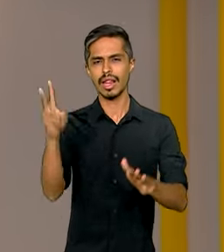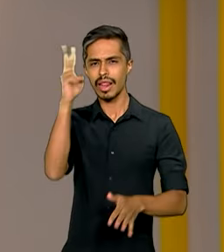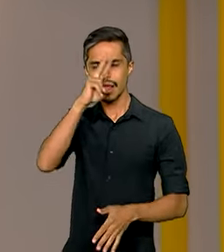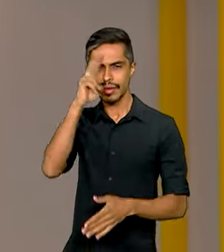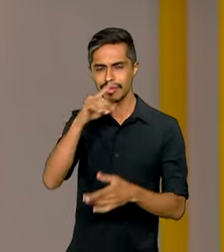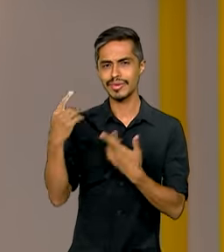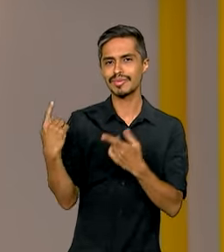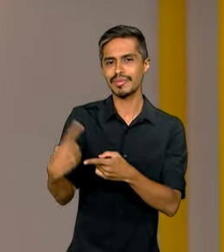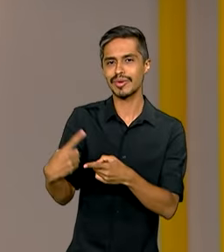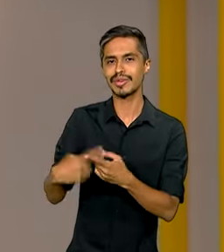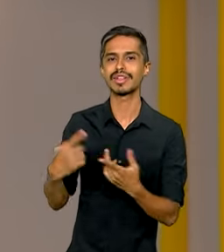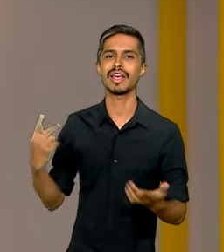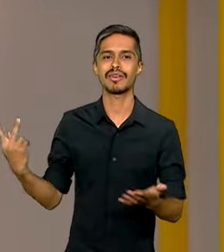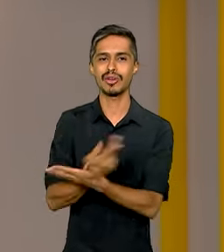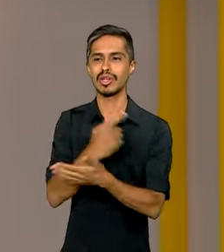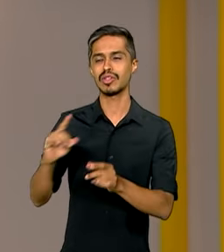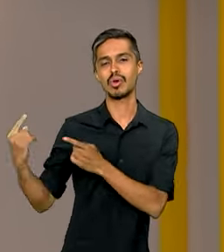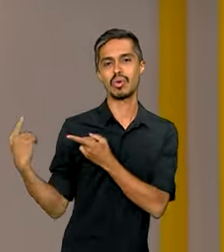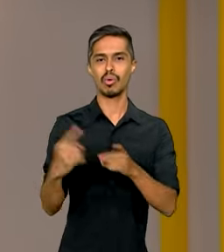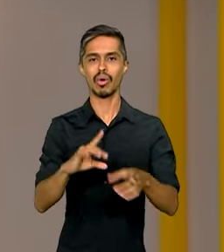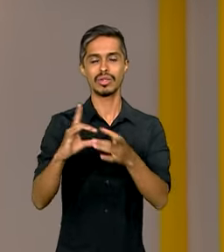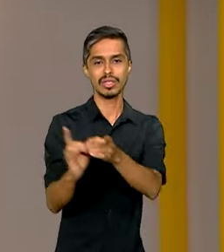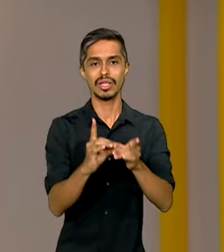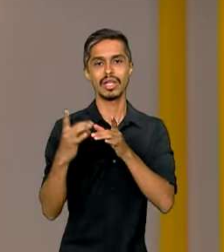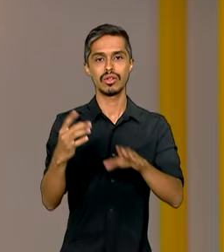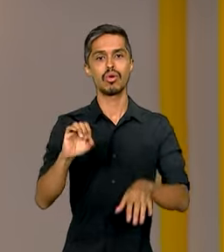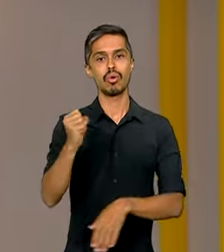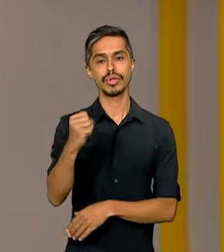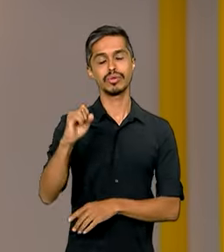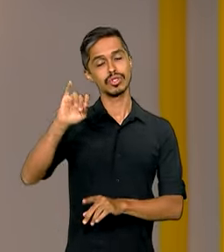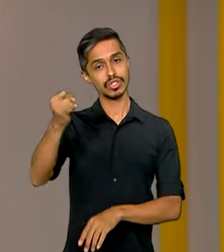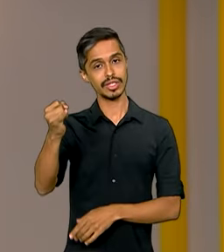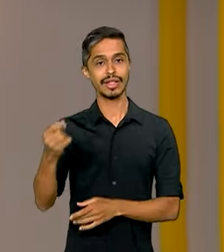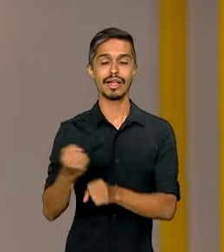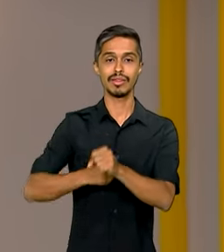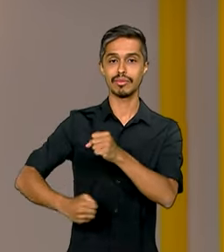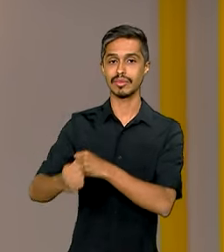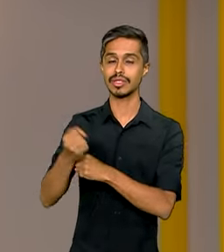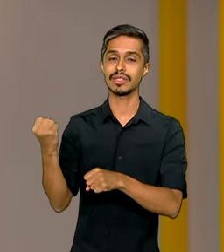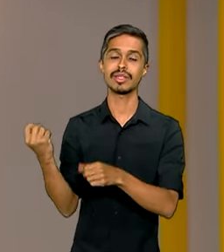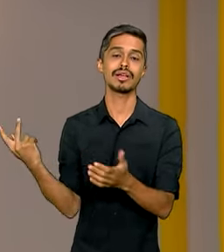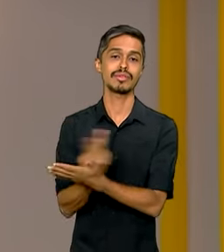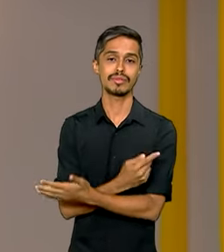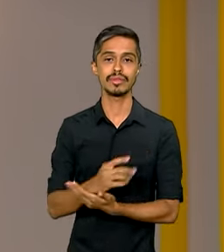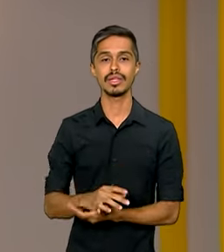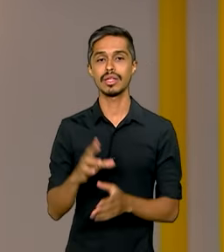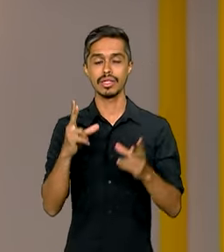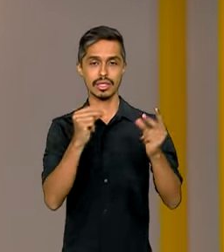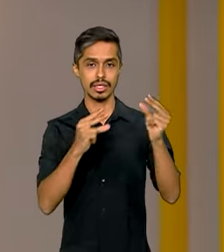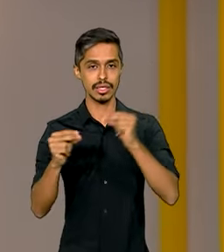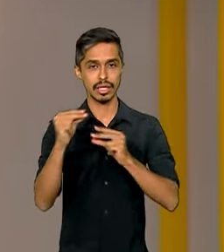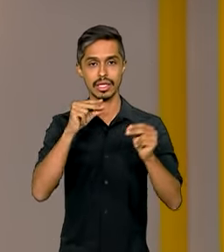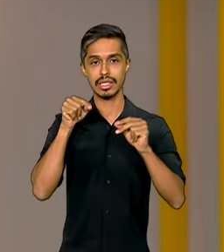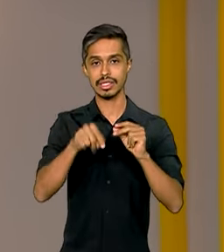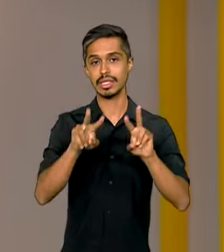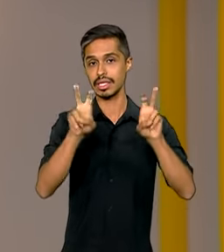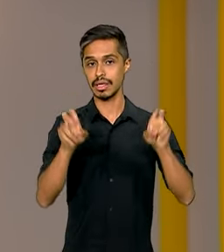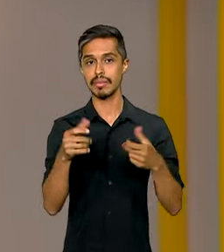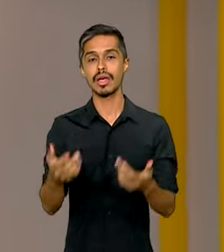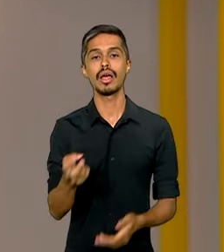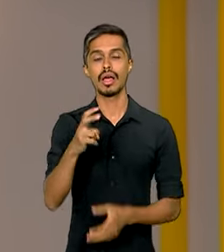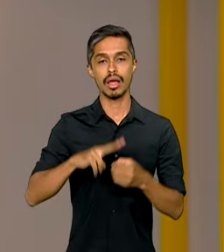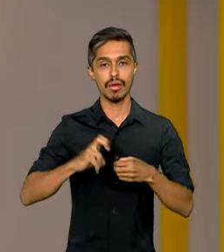ataques antidemocráticos do dia 8 de janeiro do ano passado. Para falar sobre esses assuntos, a Voz do Brasil recebeu hoje